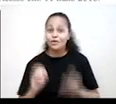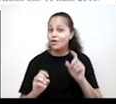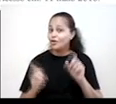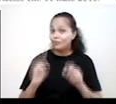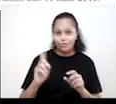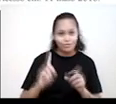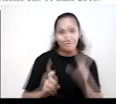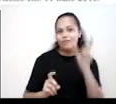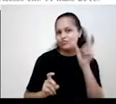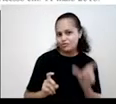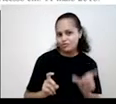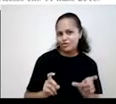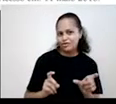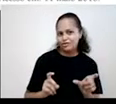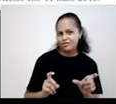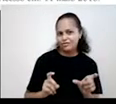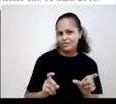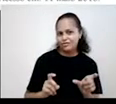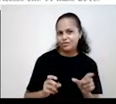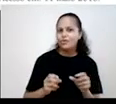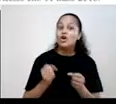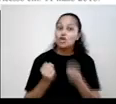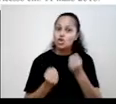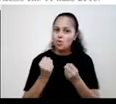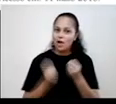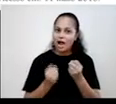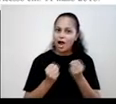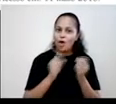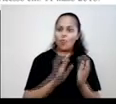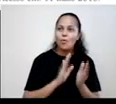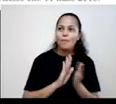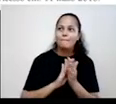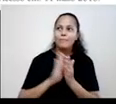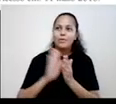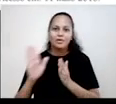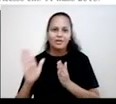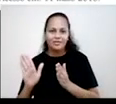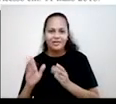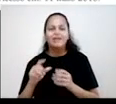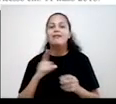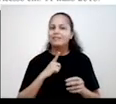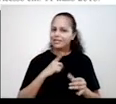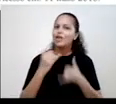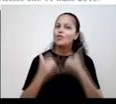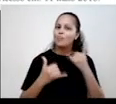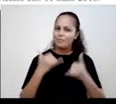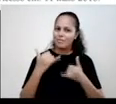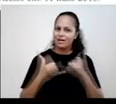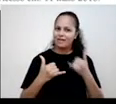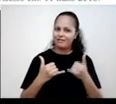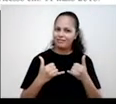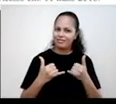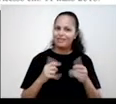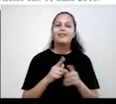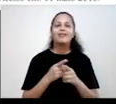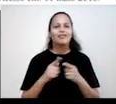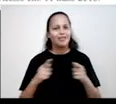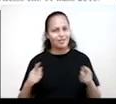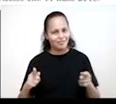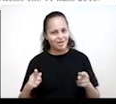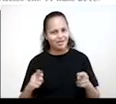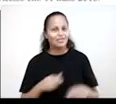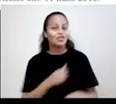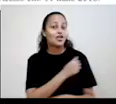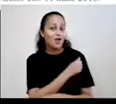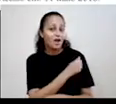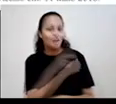da gramática, mas que pode ser guinchado o carro. Então, existe aí uma brincadeira, né? Que ela fala de gramática e ele fala